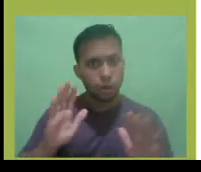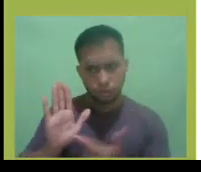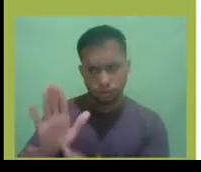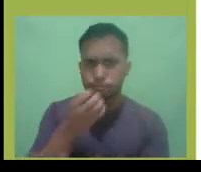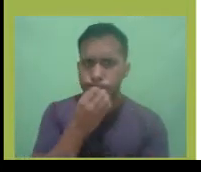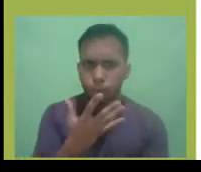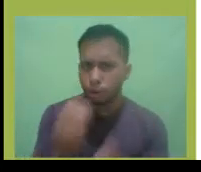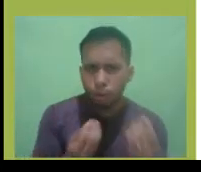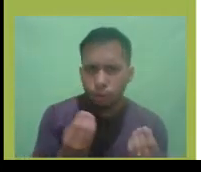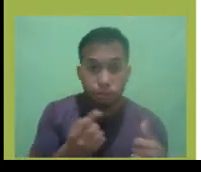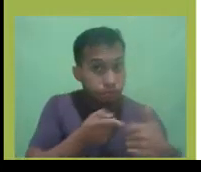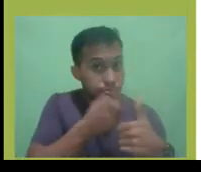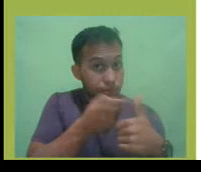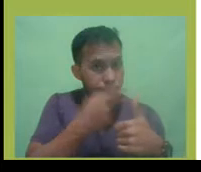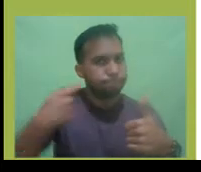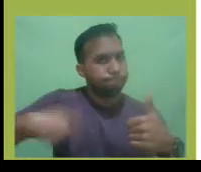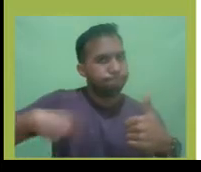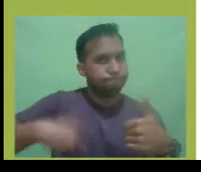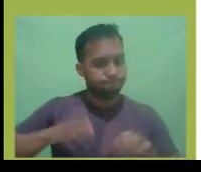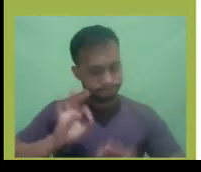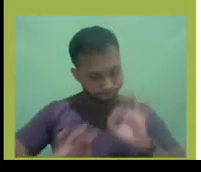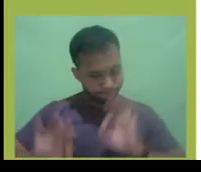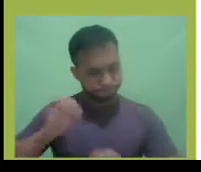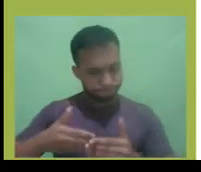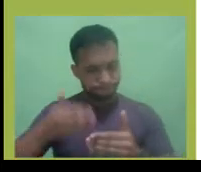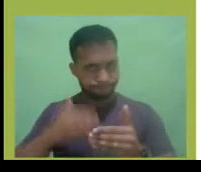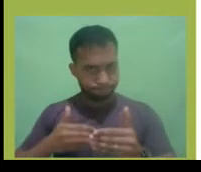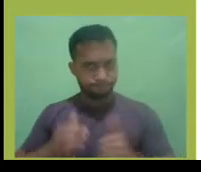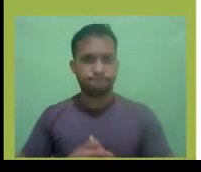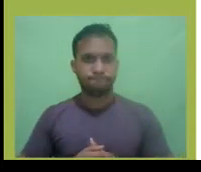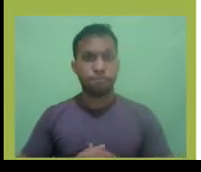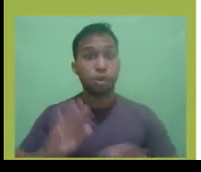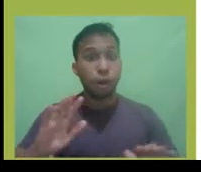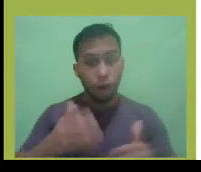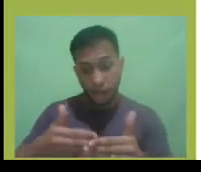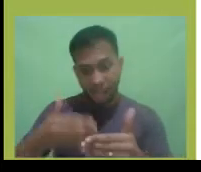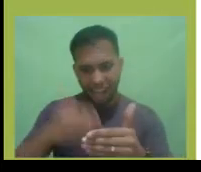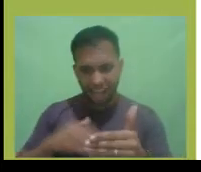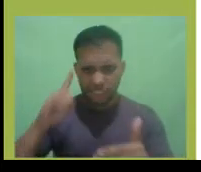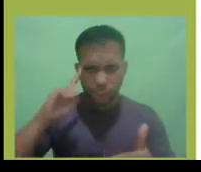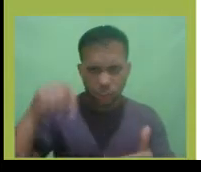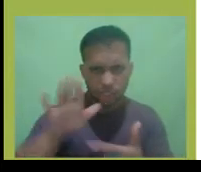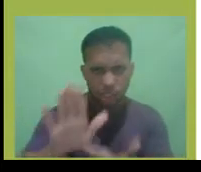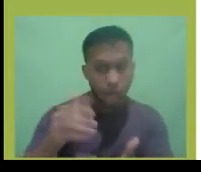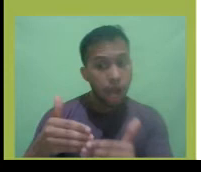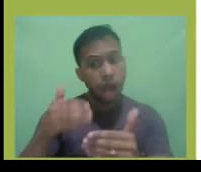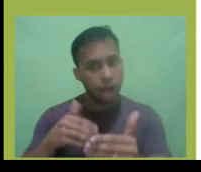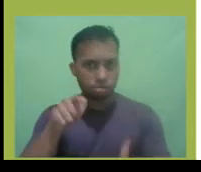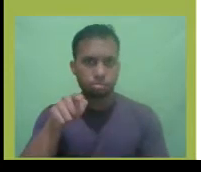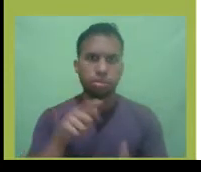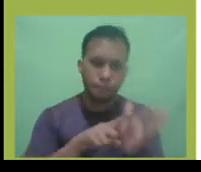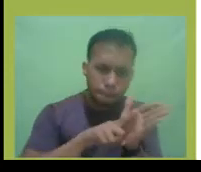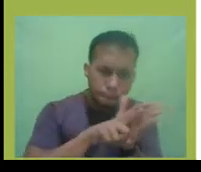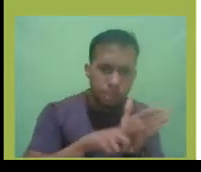boa apresentação de seminários, o primeiro passo é se preparar bem. Então, antes de fazer uma apresentação,